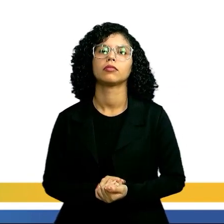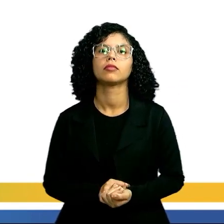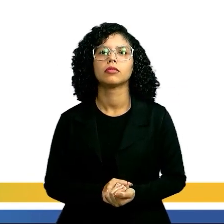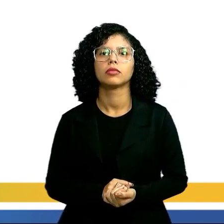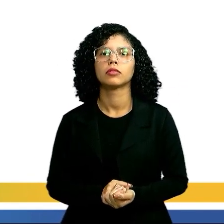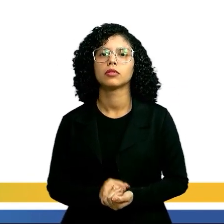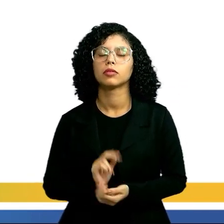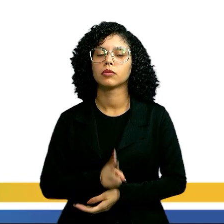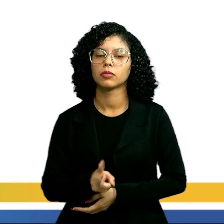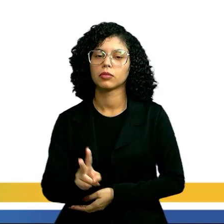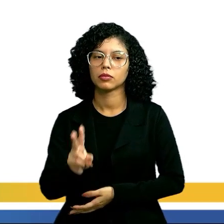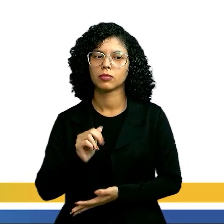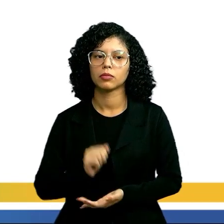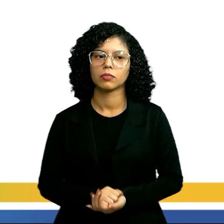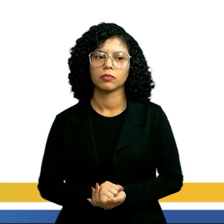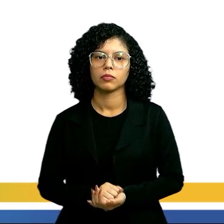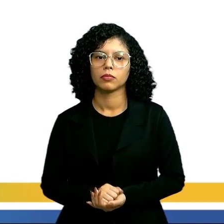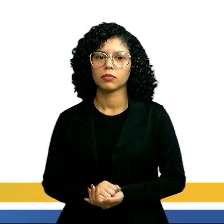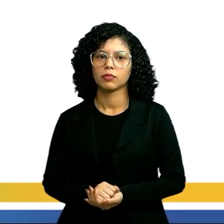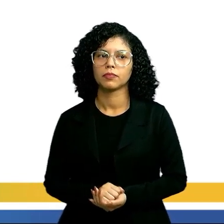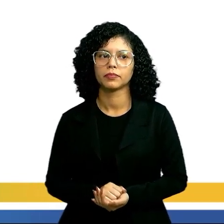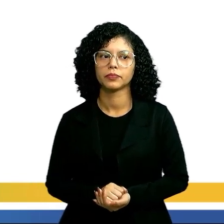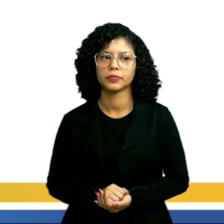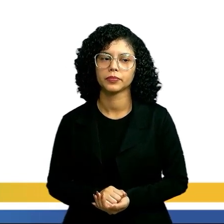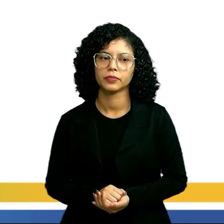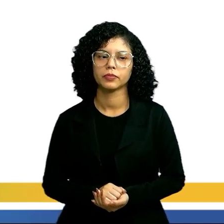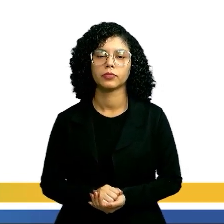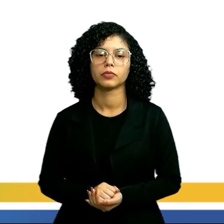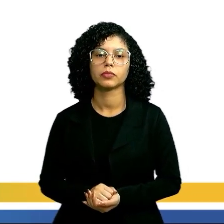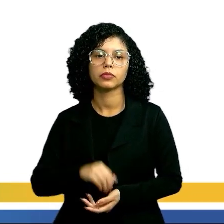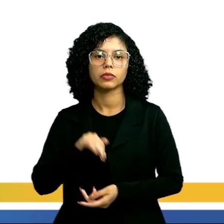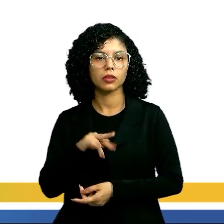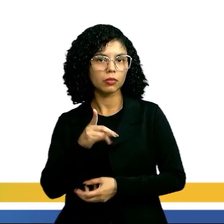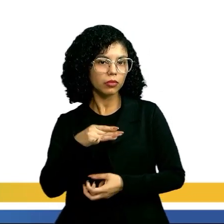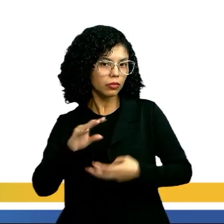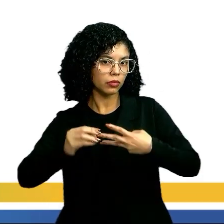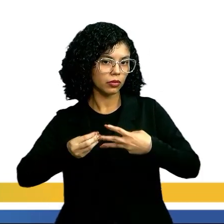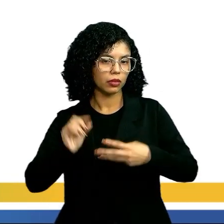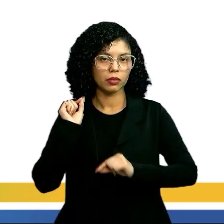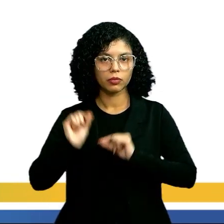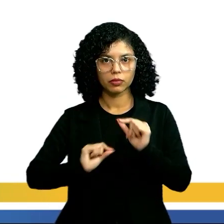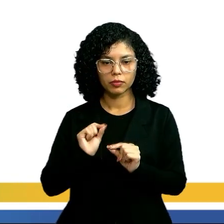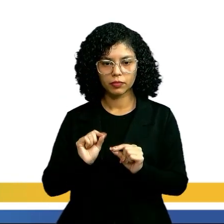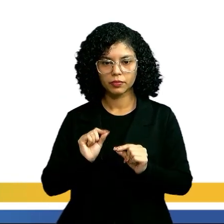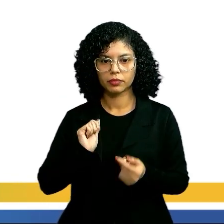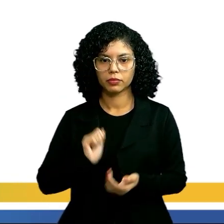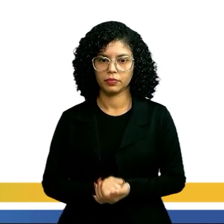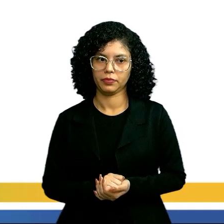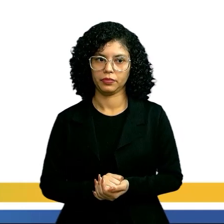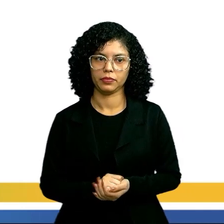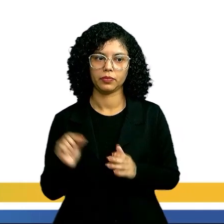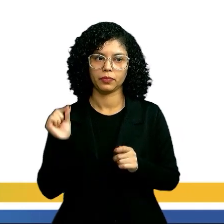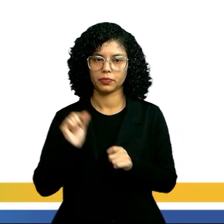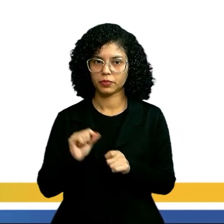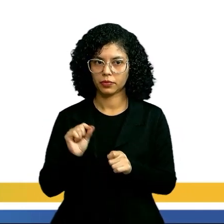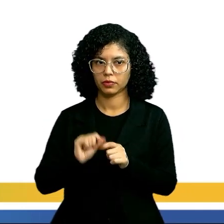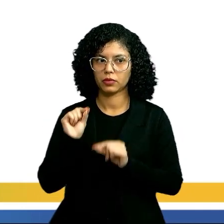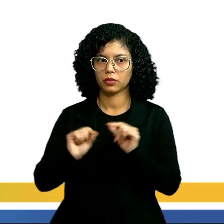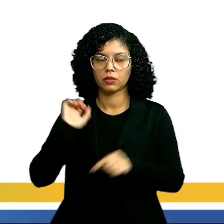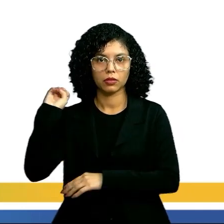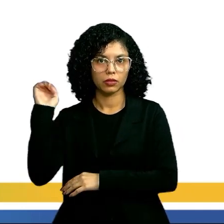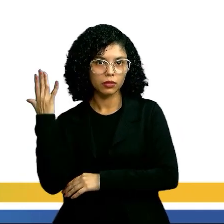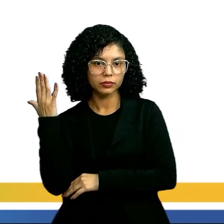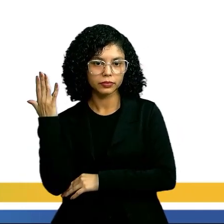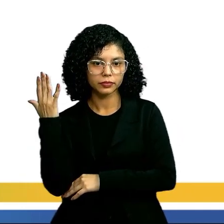vamos continuar. O metabolismo celular, então, é realizado ou